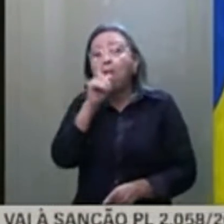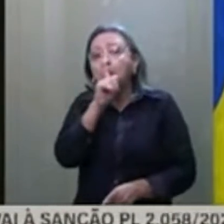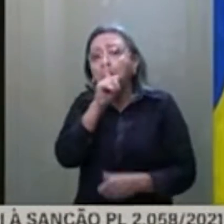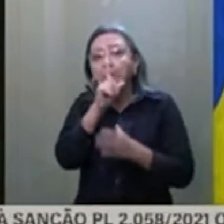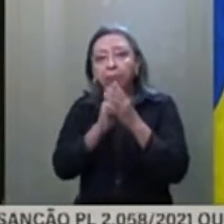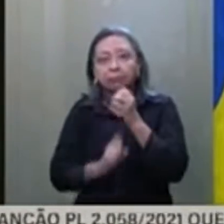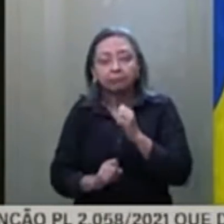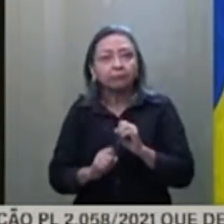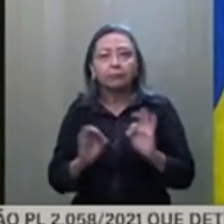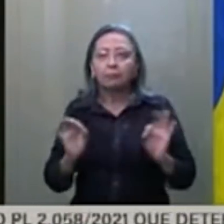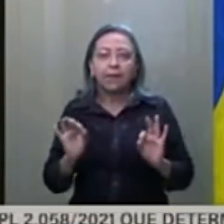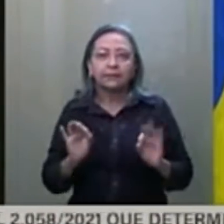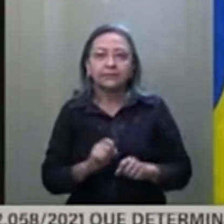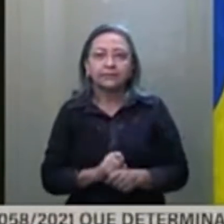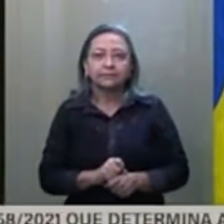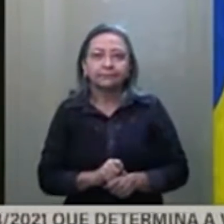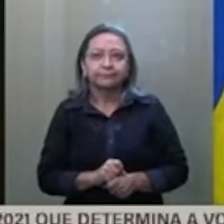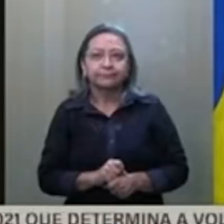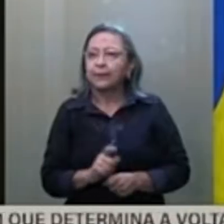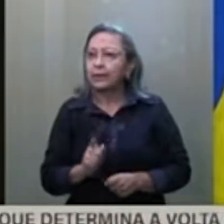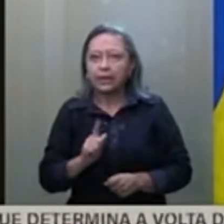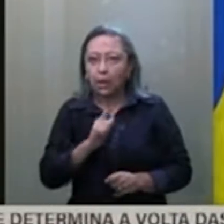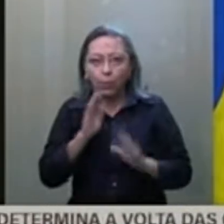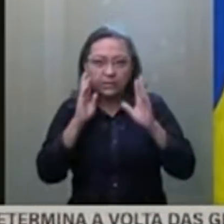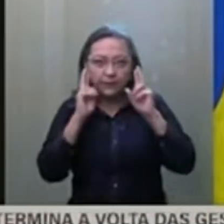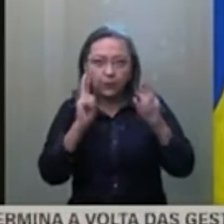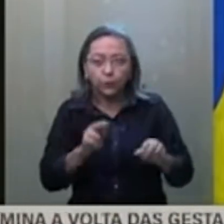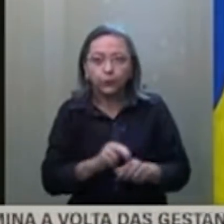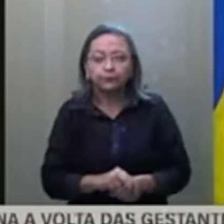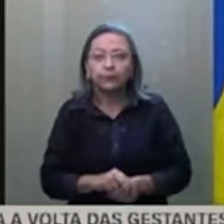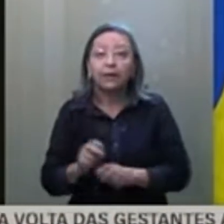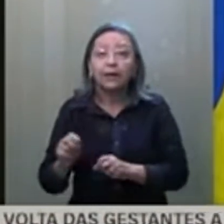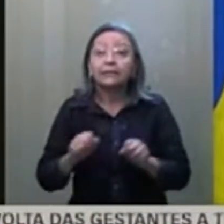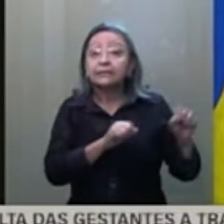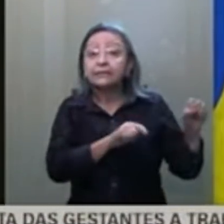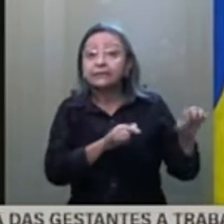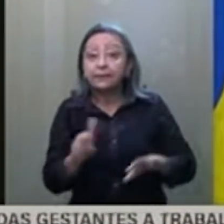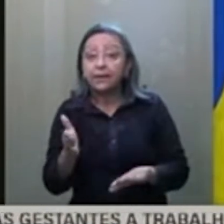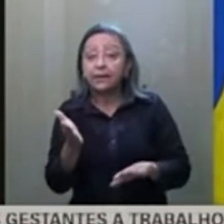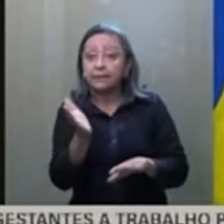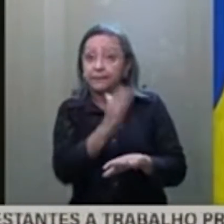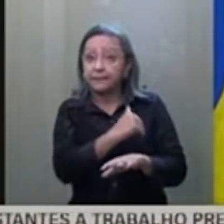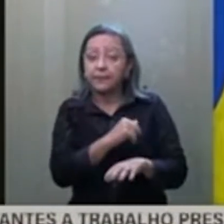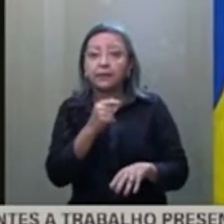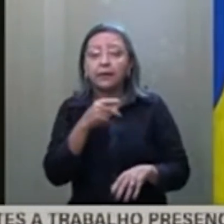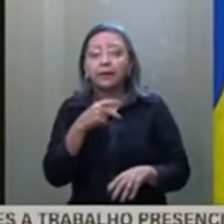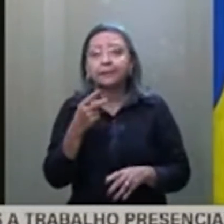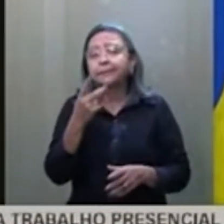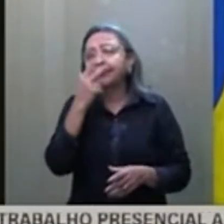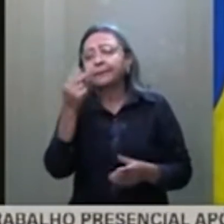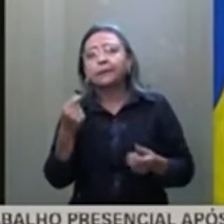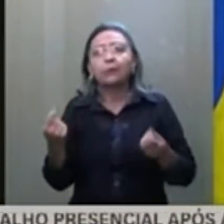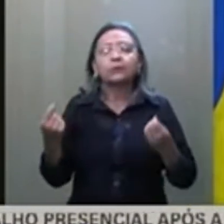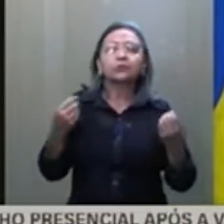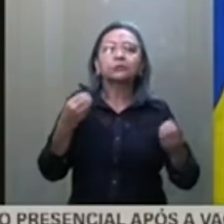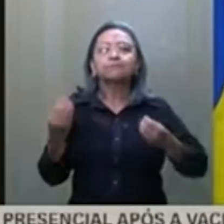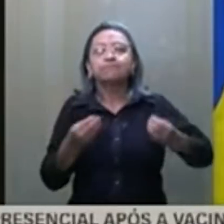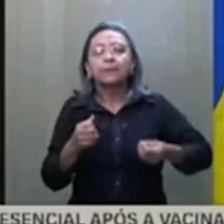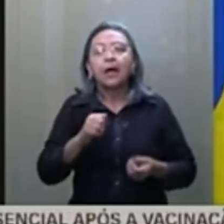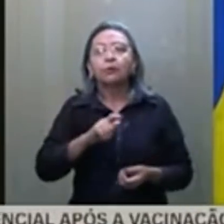saco mas descumpriu na semana passada quis dá uma de Alquimista